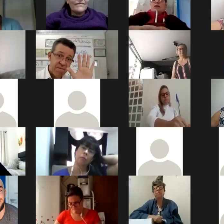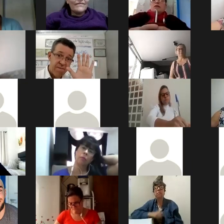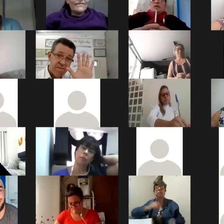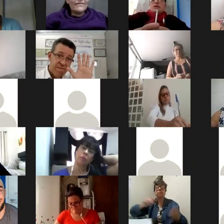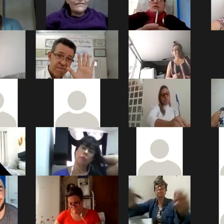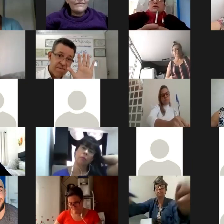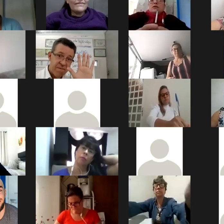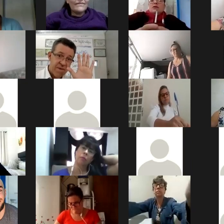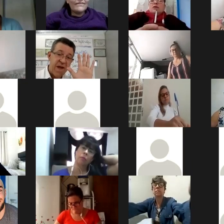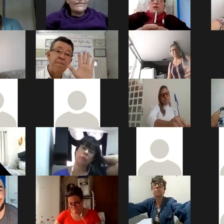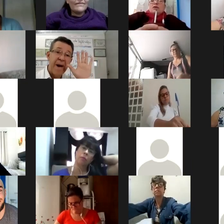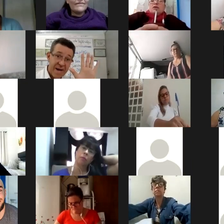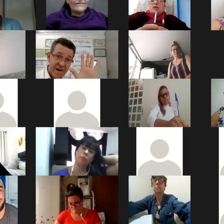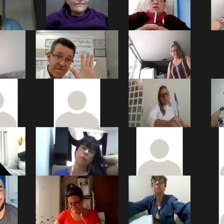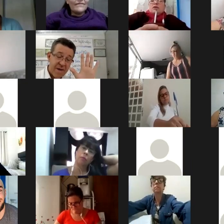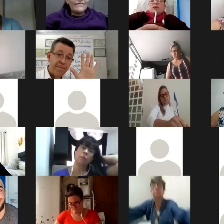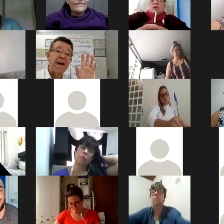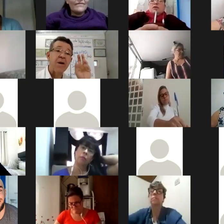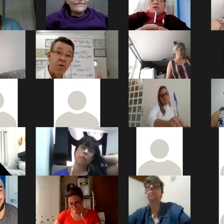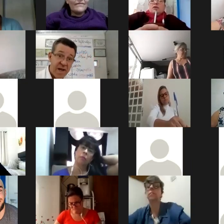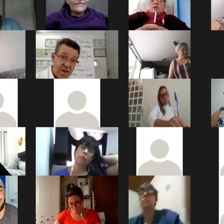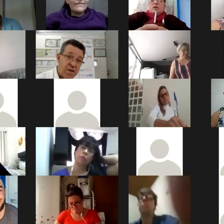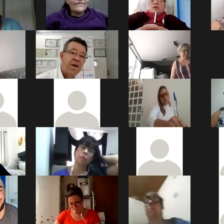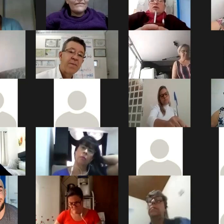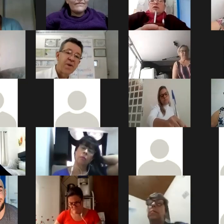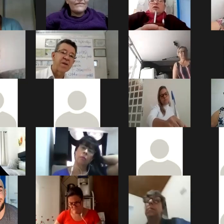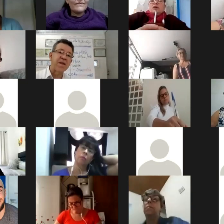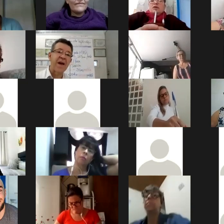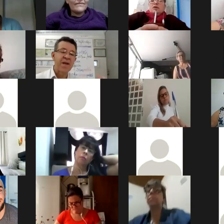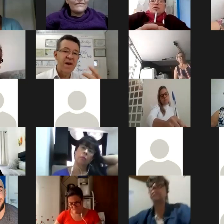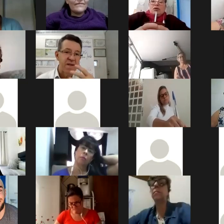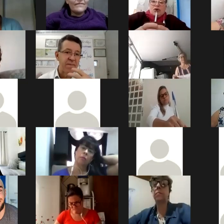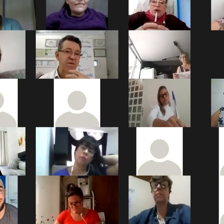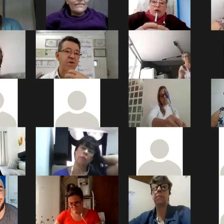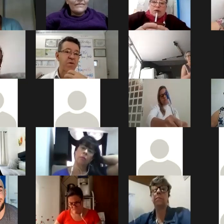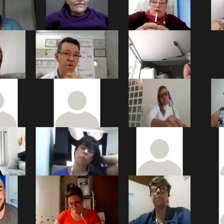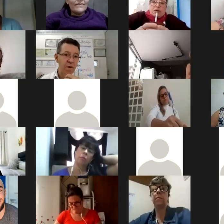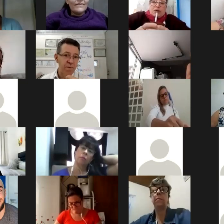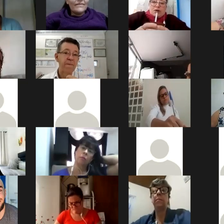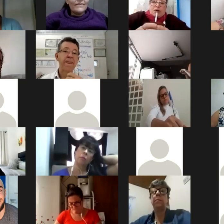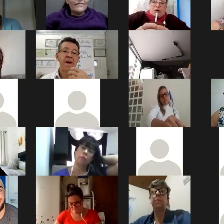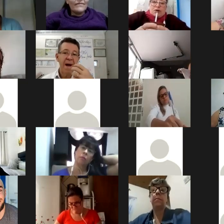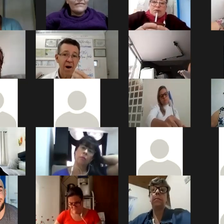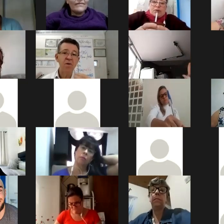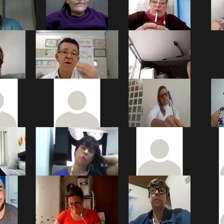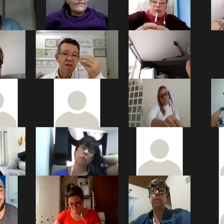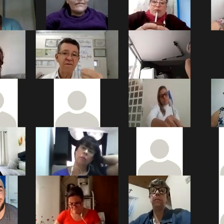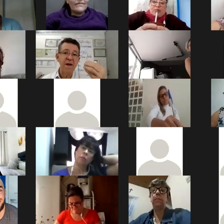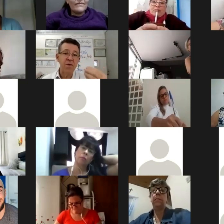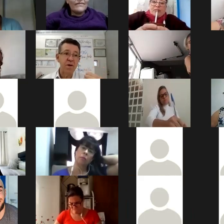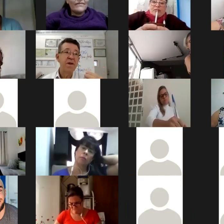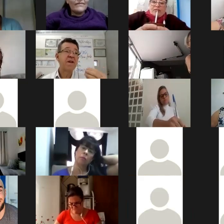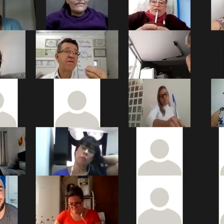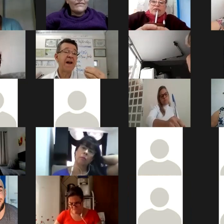sessão. Quem paga, paga contente, porque sabe que recebeu no seu corpo algo que